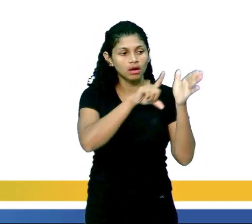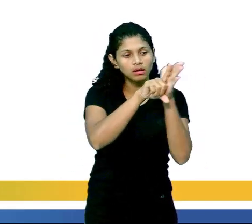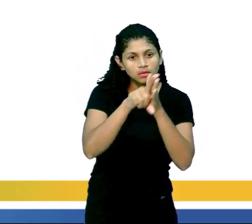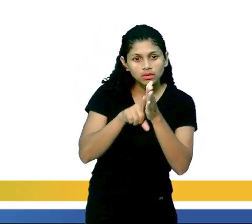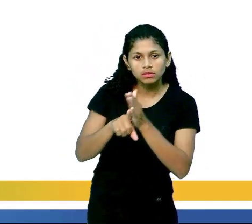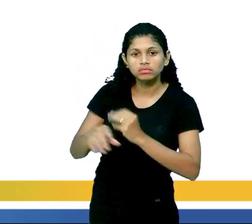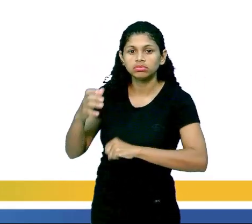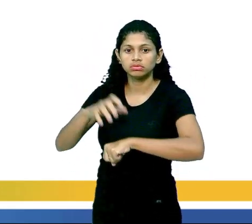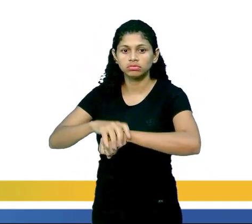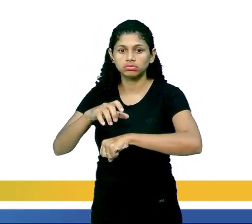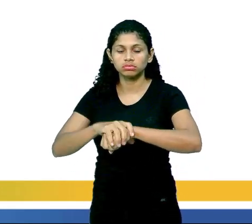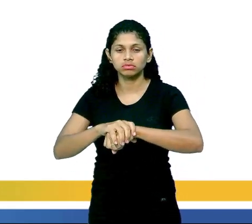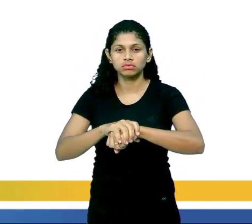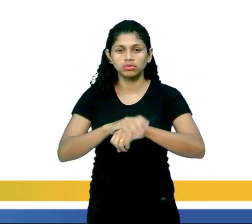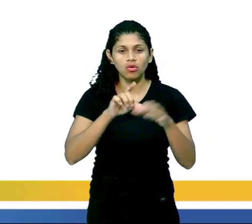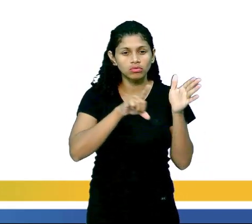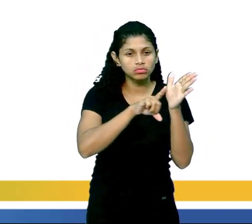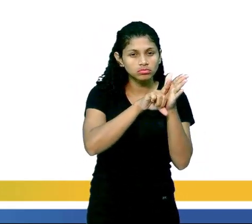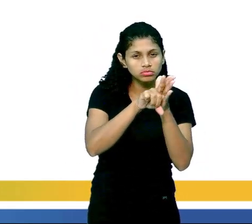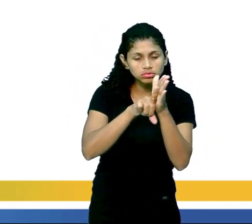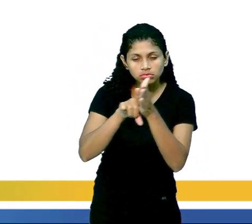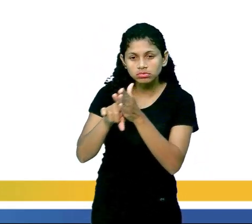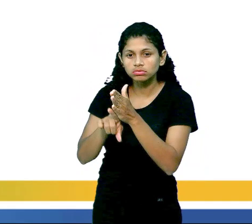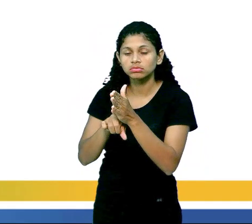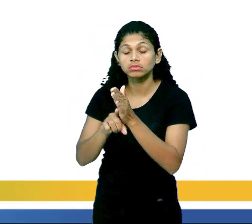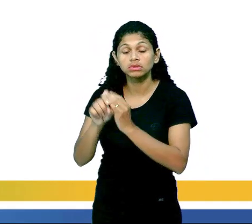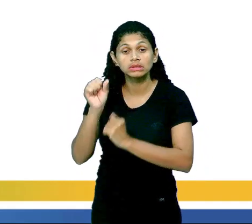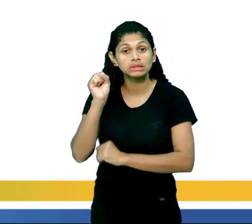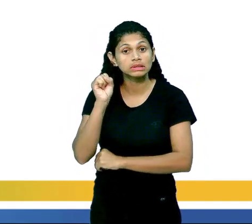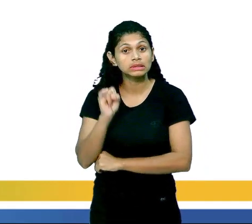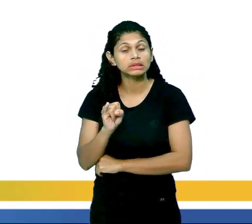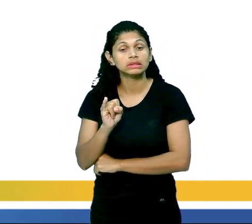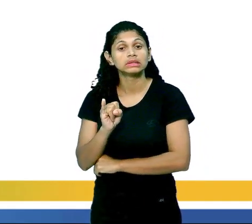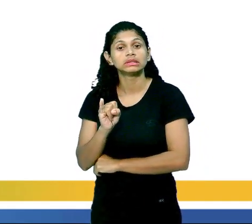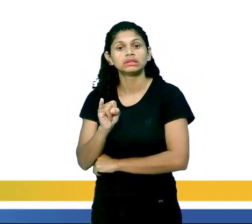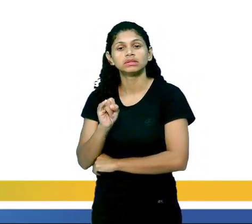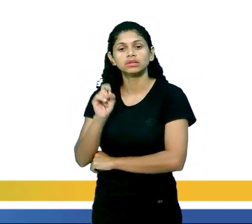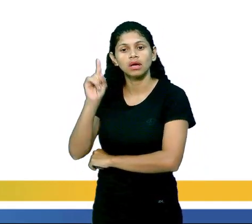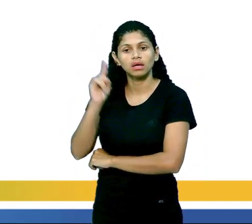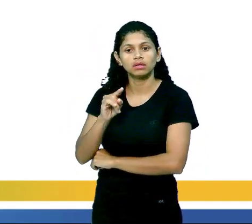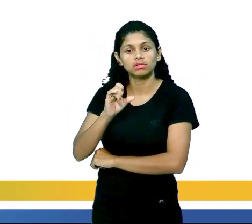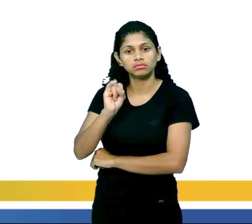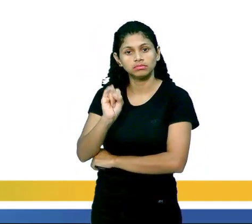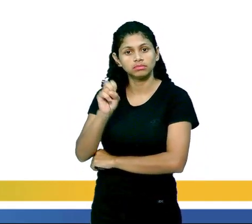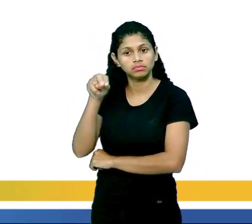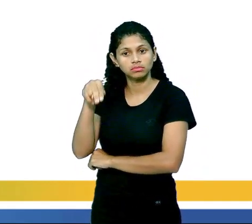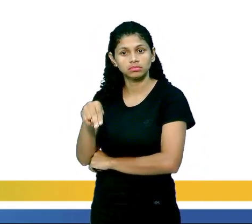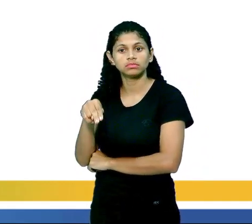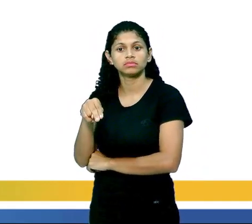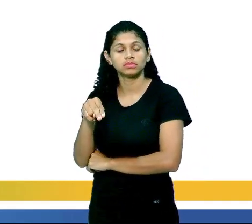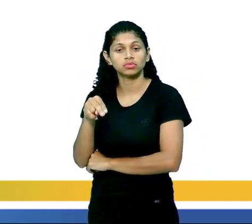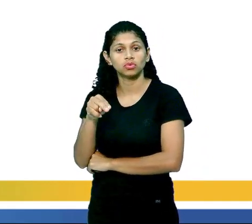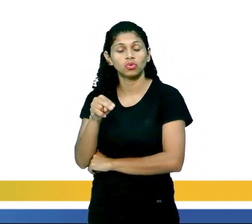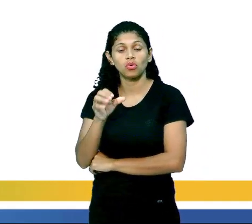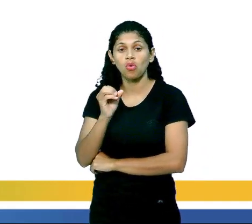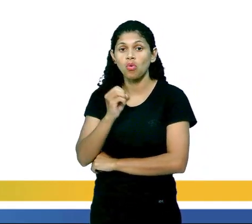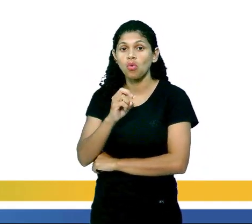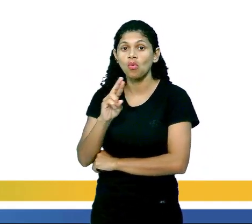função, verificaremos se ela é injetora e sobrejetora. Então, primeiro